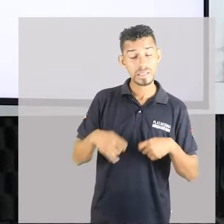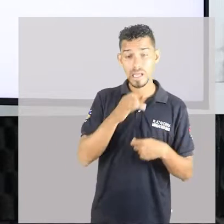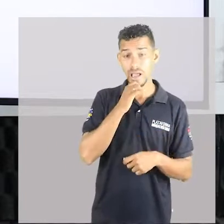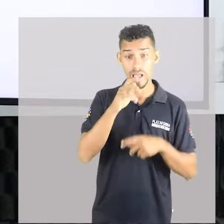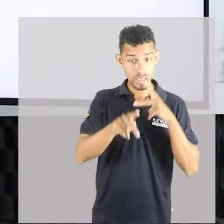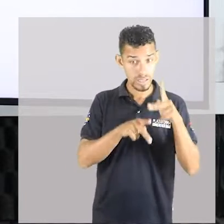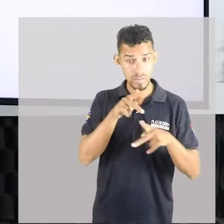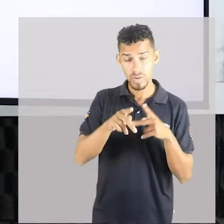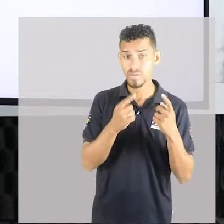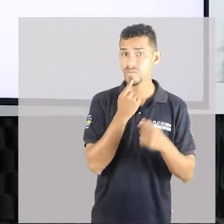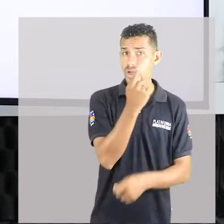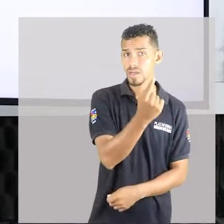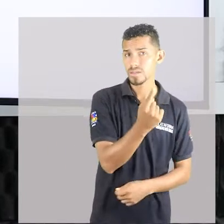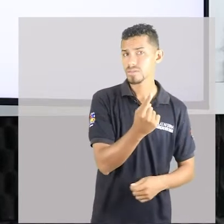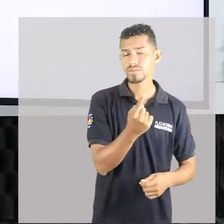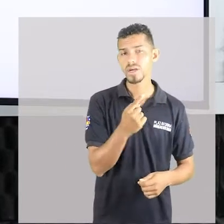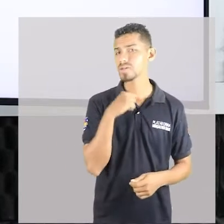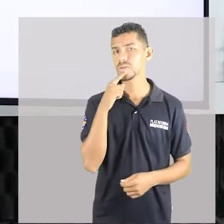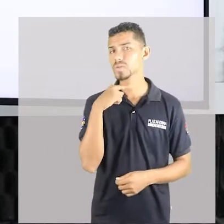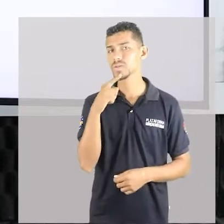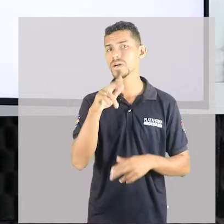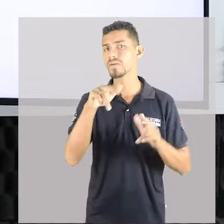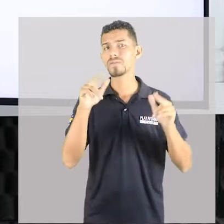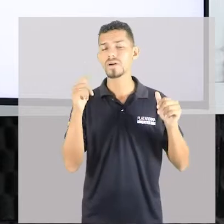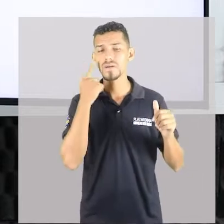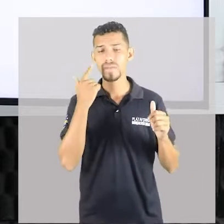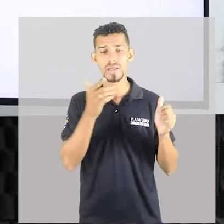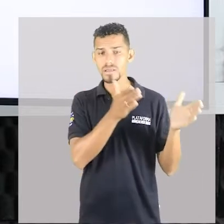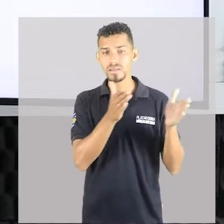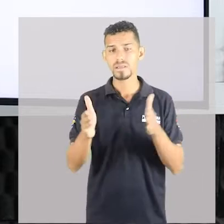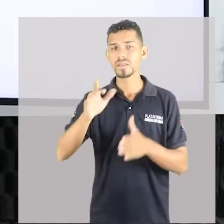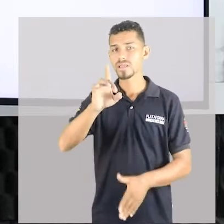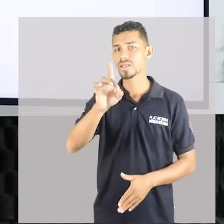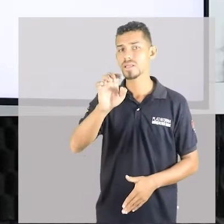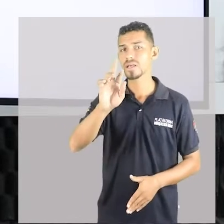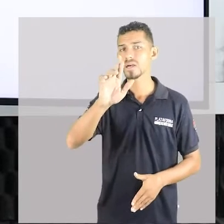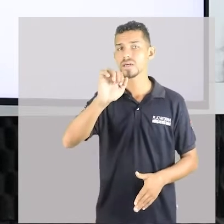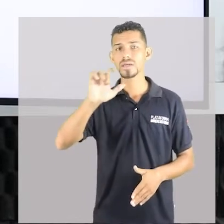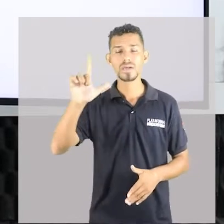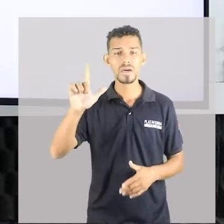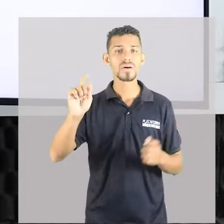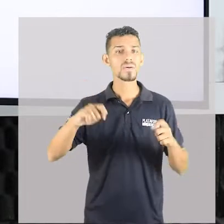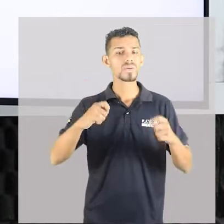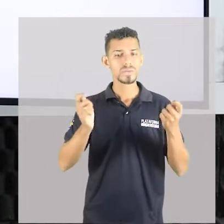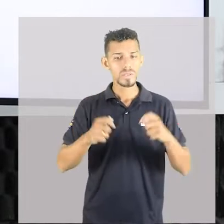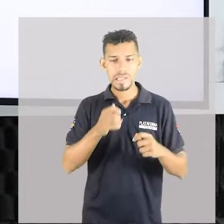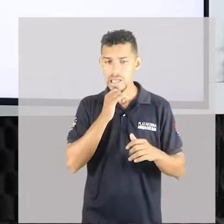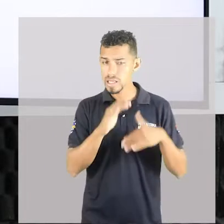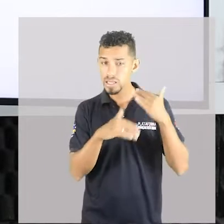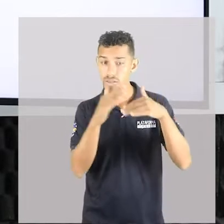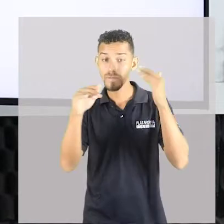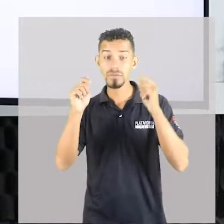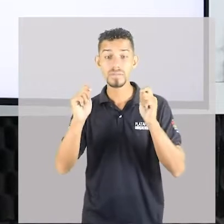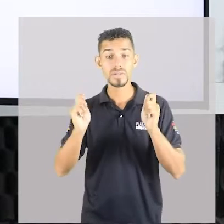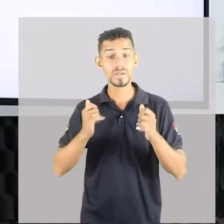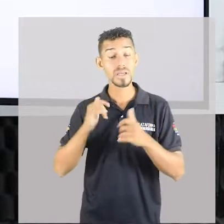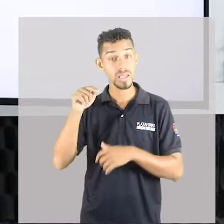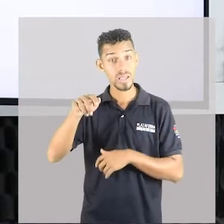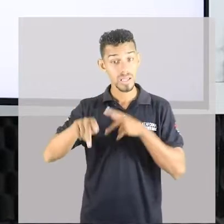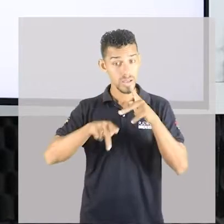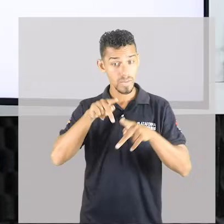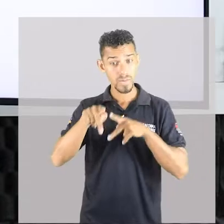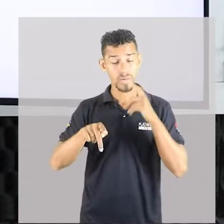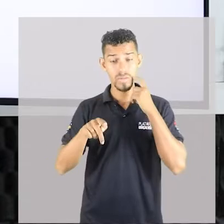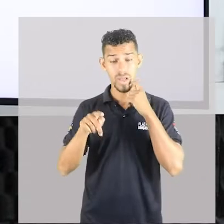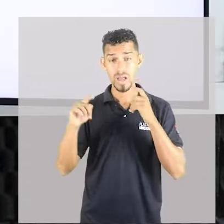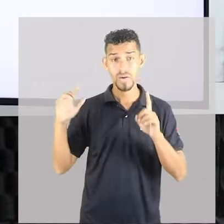povo chegue próximo. Só que ele nunca vai chegar no mesmo degrau, dentro dessa escala de desenvolvimento, porque desenvolvimento para estes povos